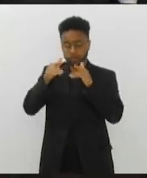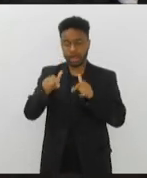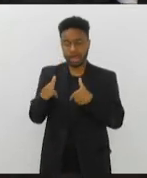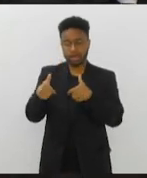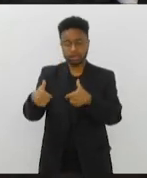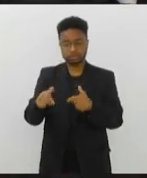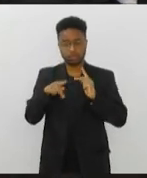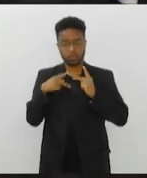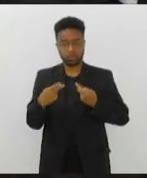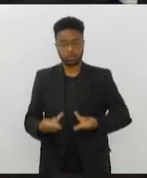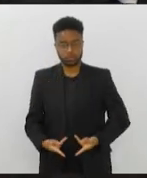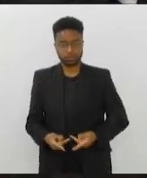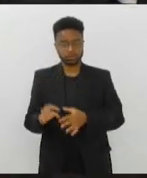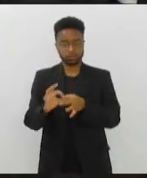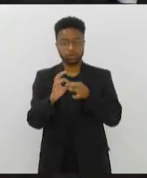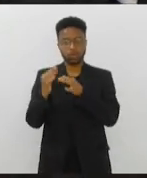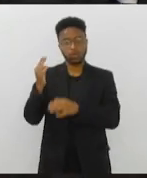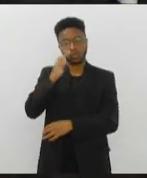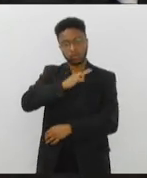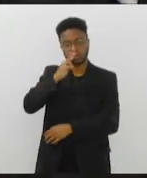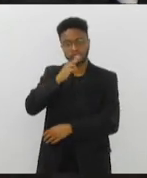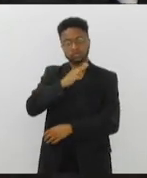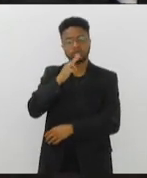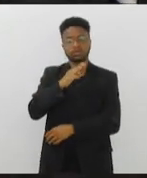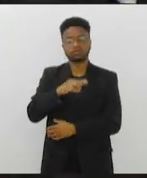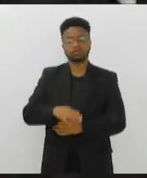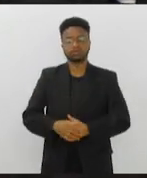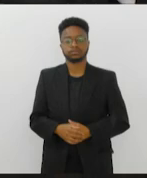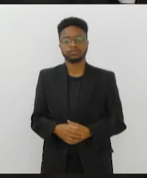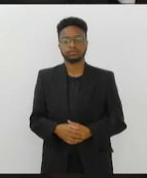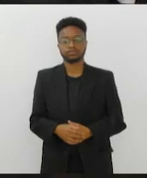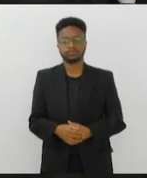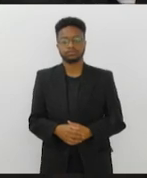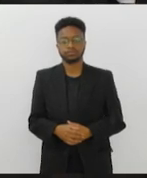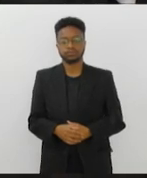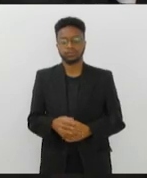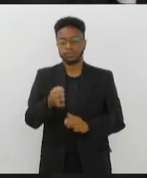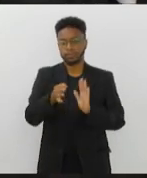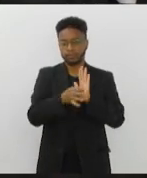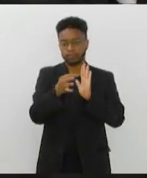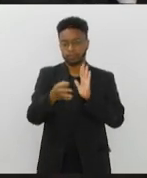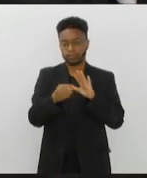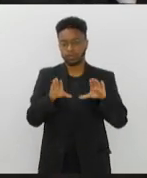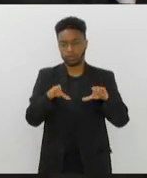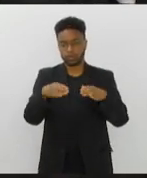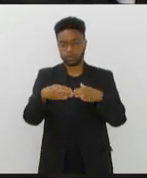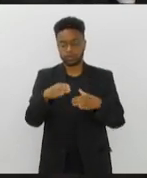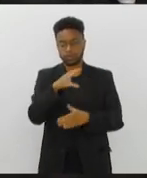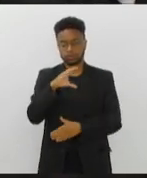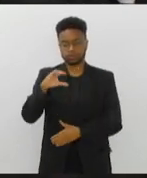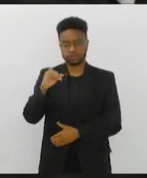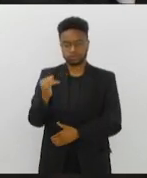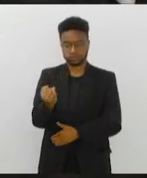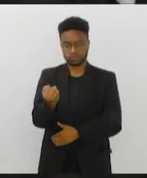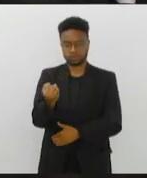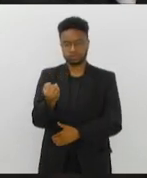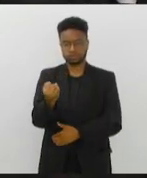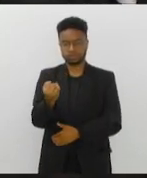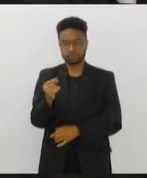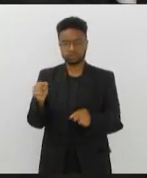humanização e unidades de urgência e emergência. Pareceres das comissões de Constituição e Justiça